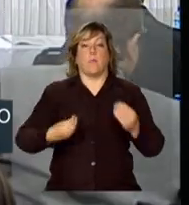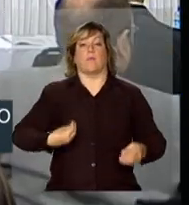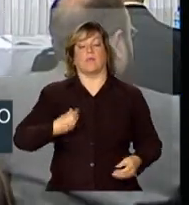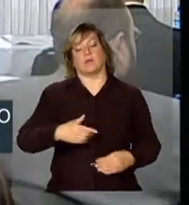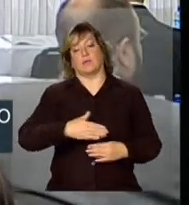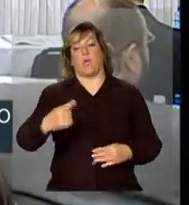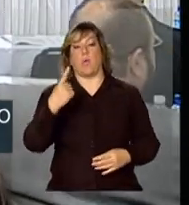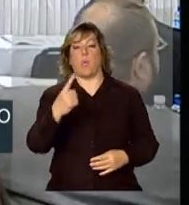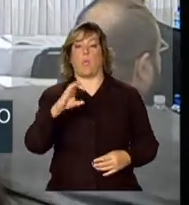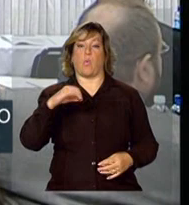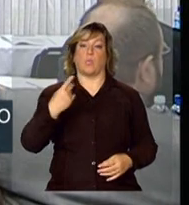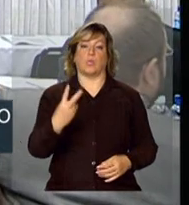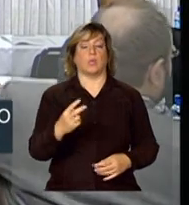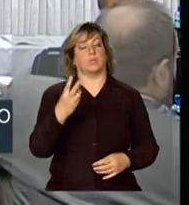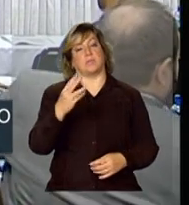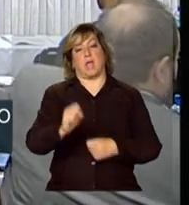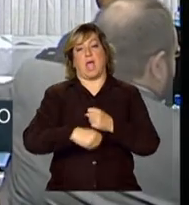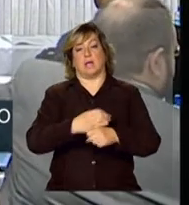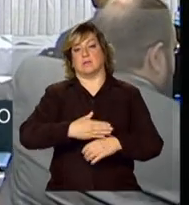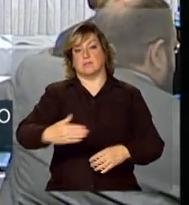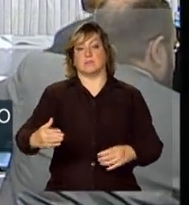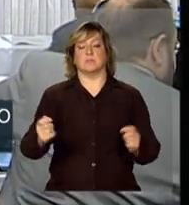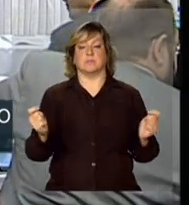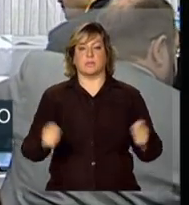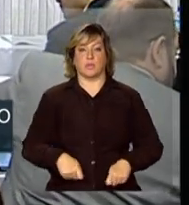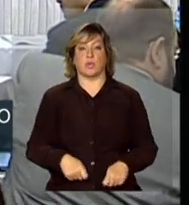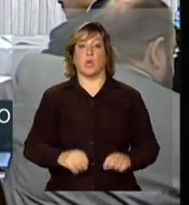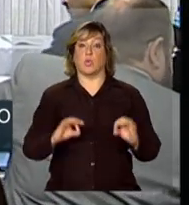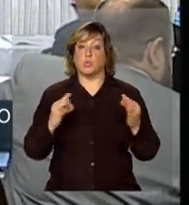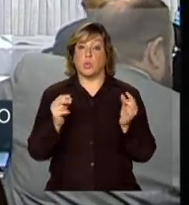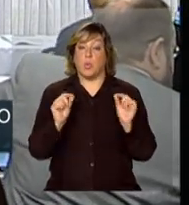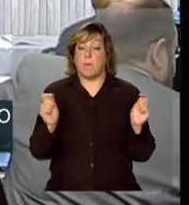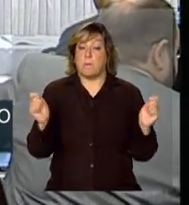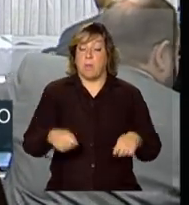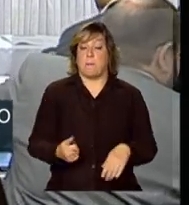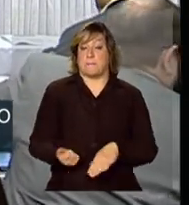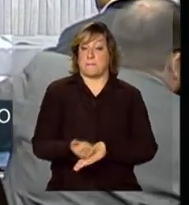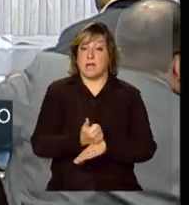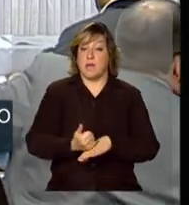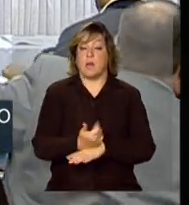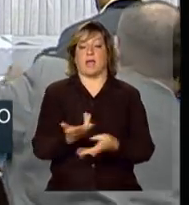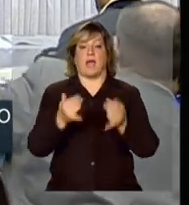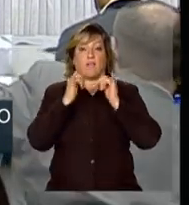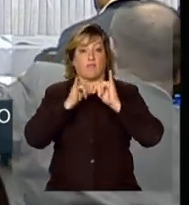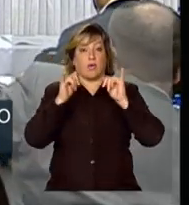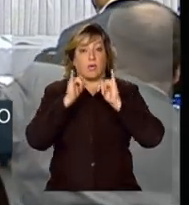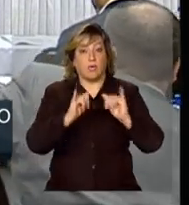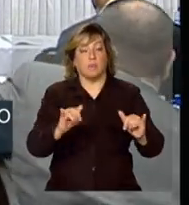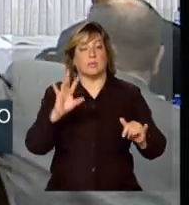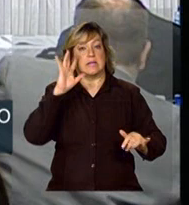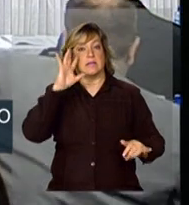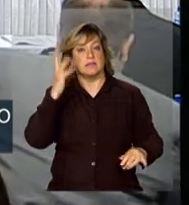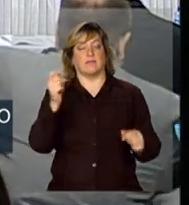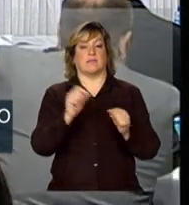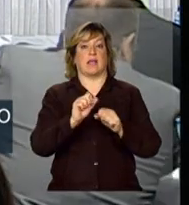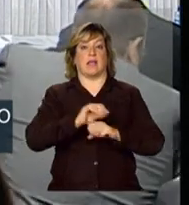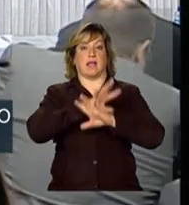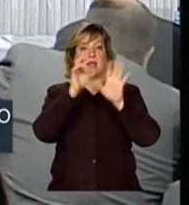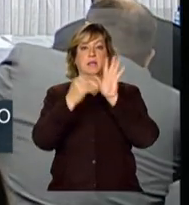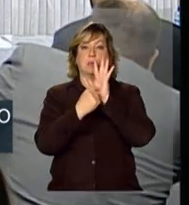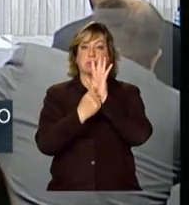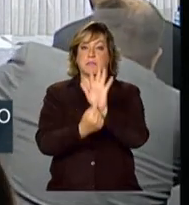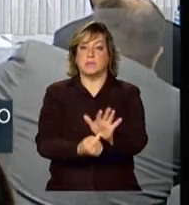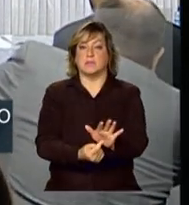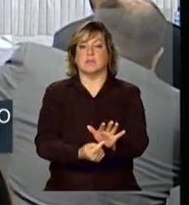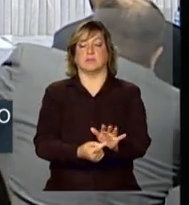daqui a 1, 2 ou 3 anos. Quais são os mecanismos para isso? Não tem tudo o que puder aperfeiçoar a informação para tomar a decisão, dando transparência e